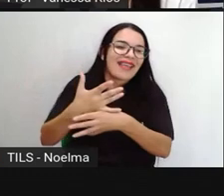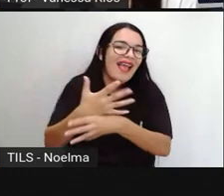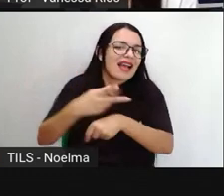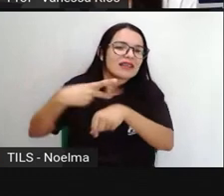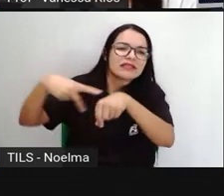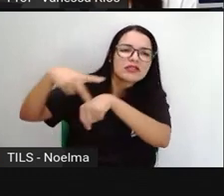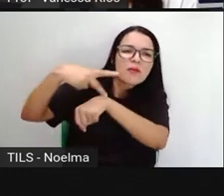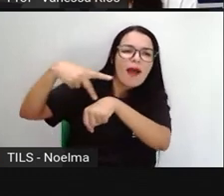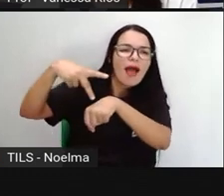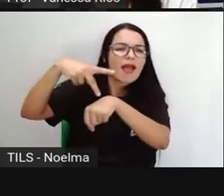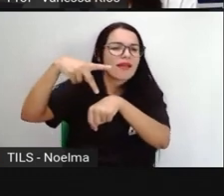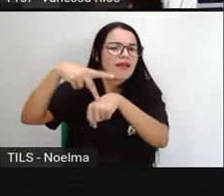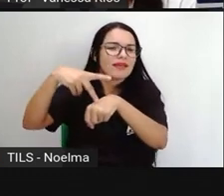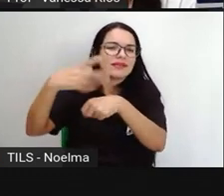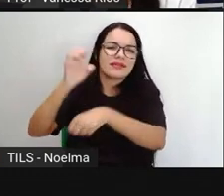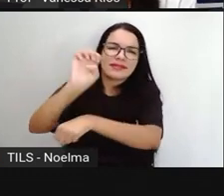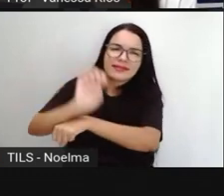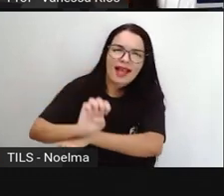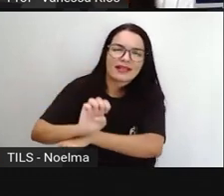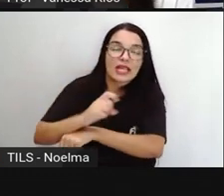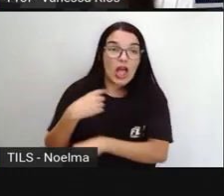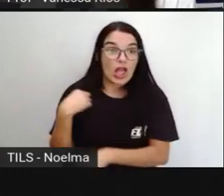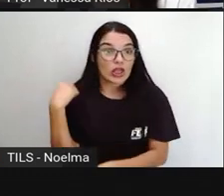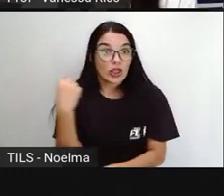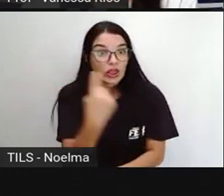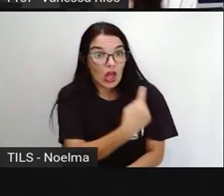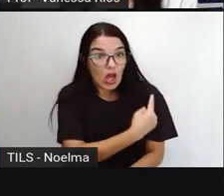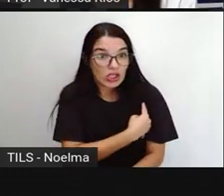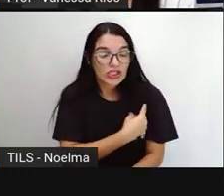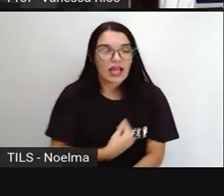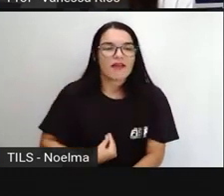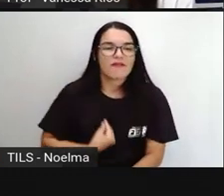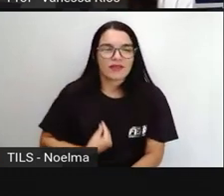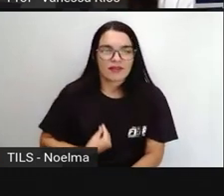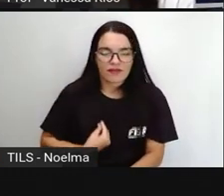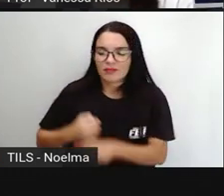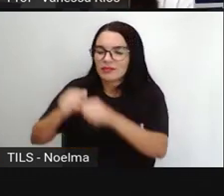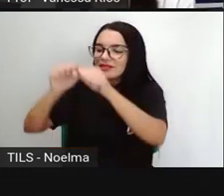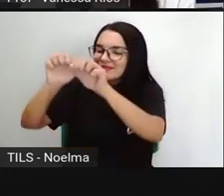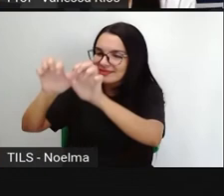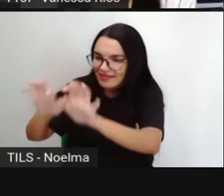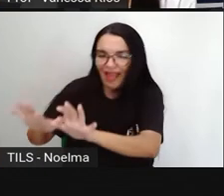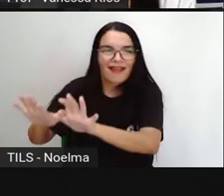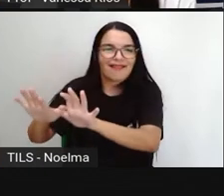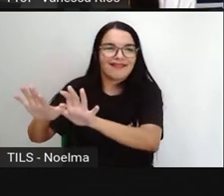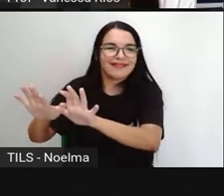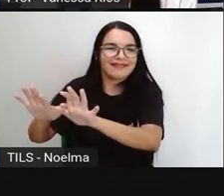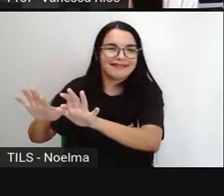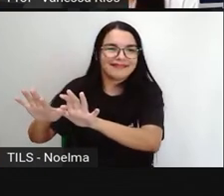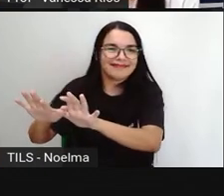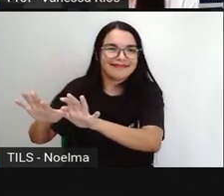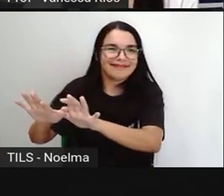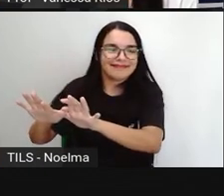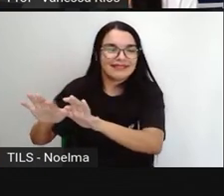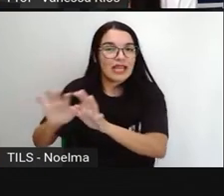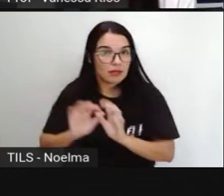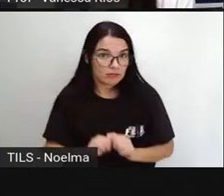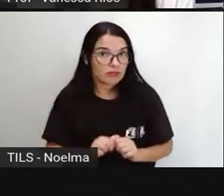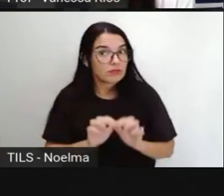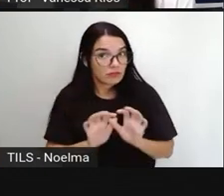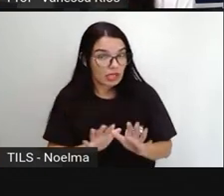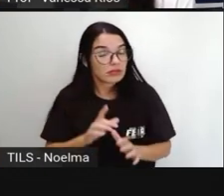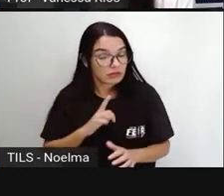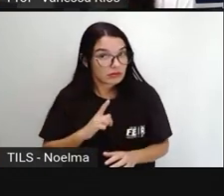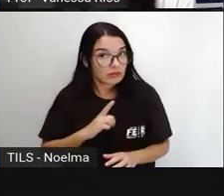nós somos sedentários, não é? Nós vivemos em sociedades sedentárias. Embora existam aí